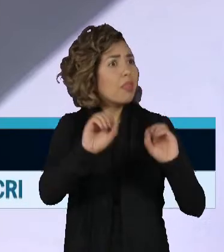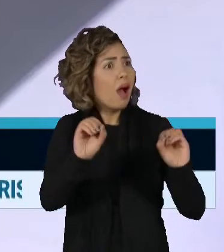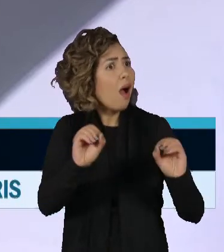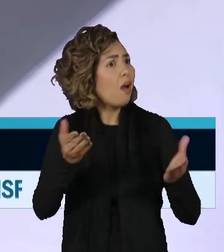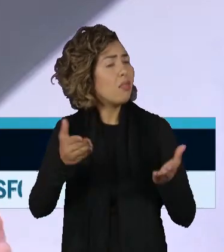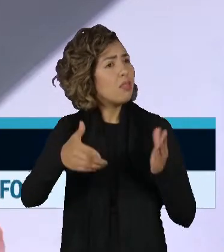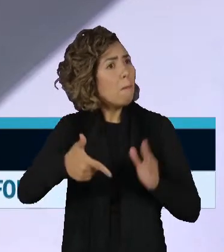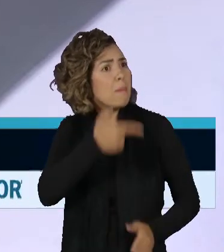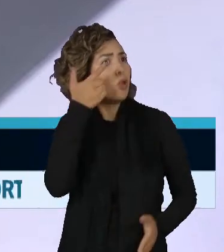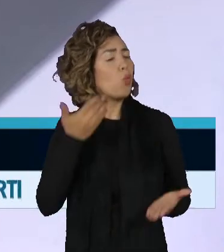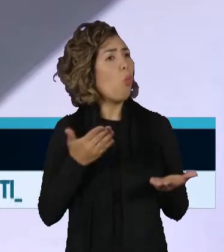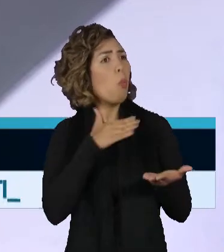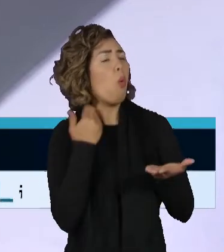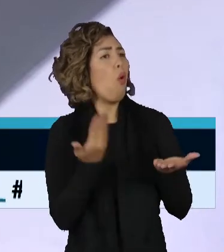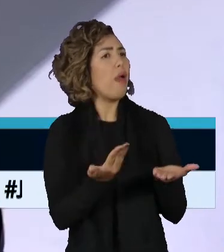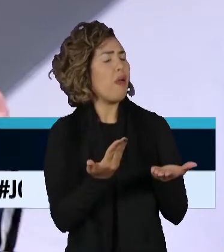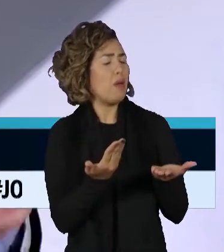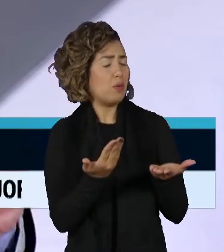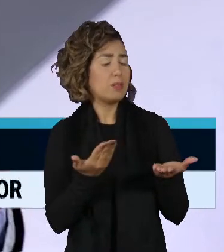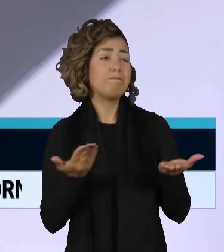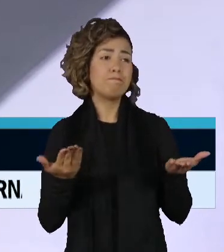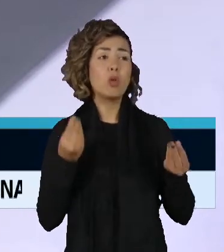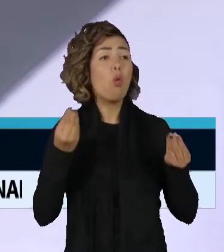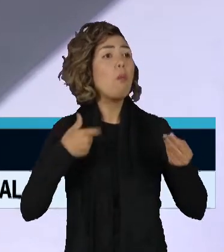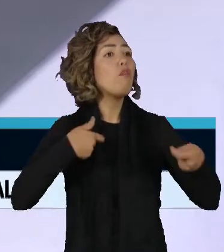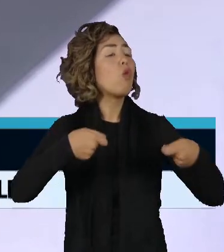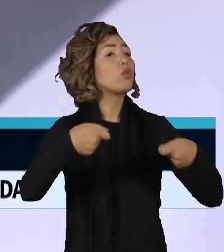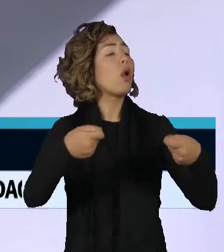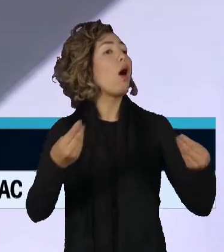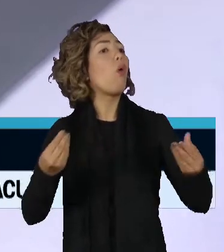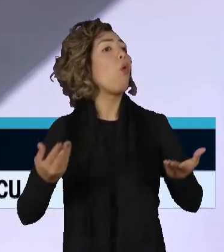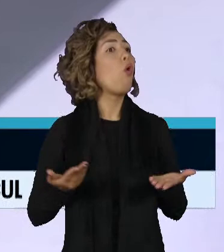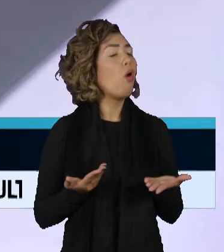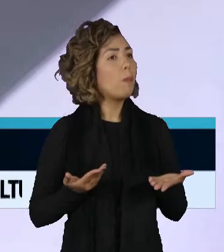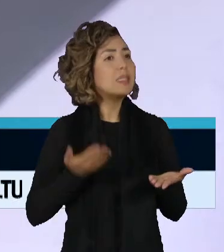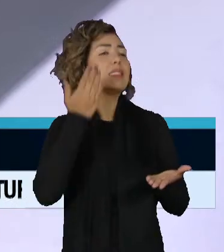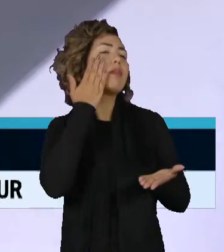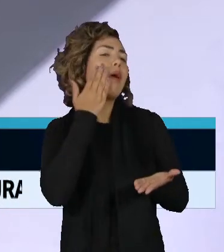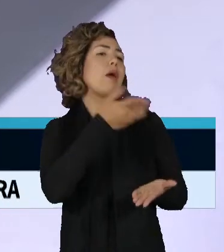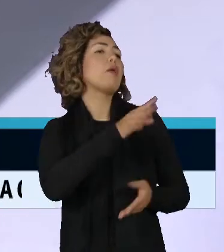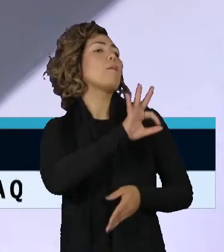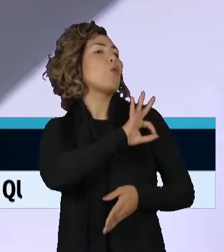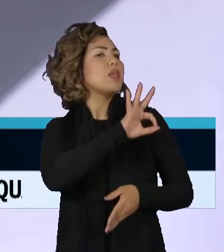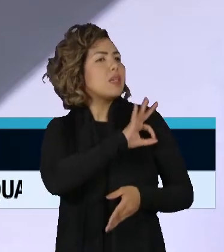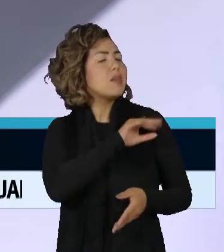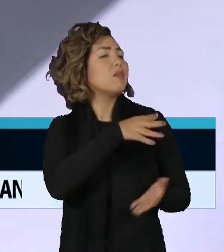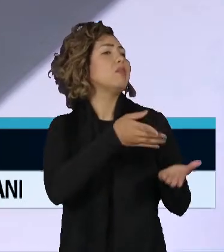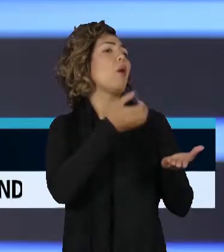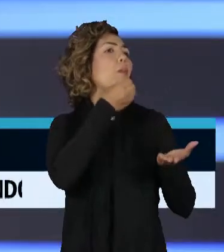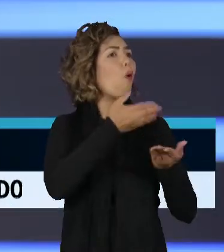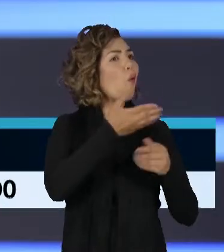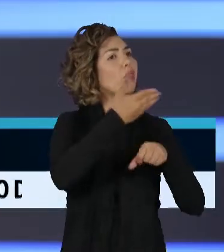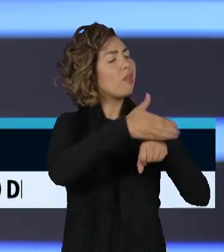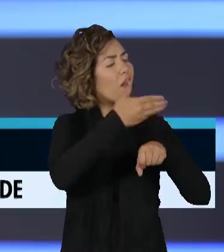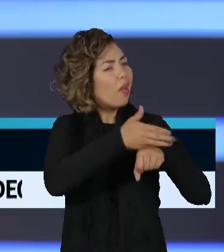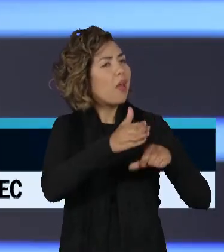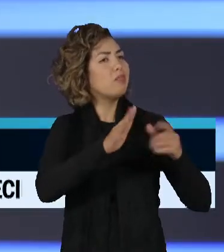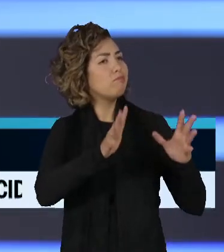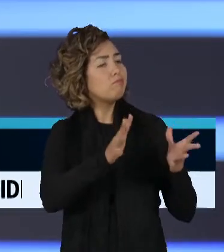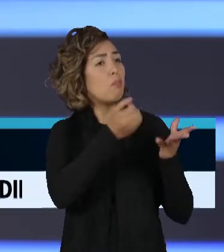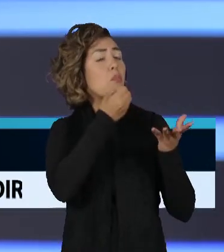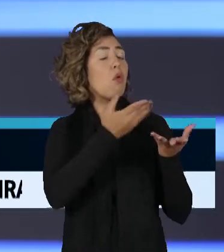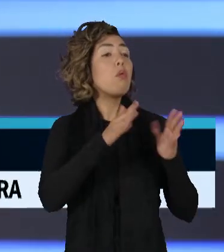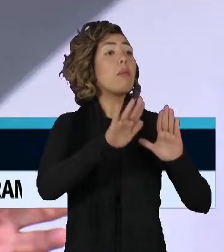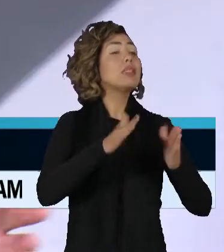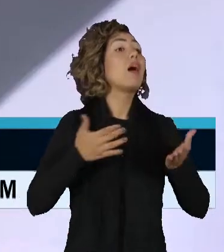e a dificuldade de controlar. Quer dizer, por mais que você tenha uma força policial bem preparada, bem treinada, esse